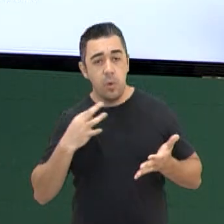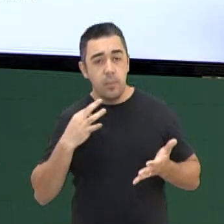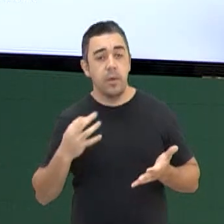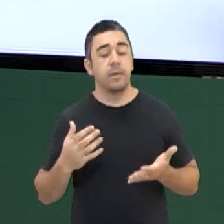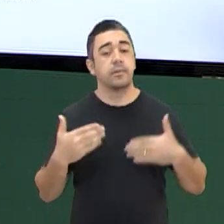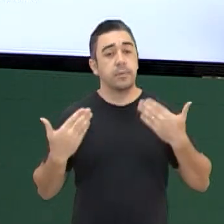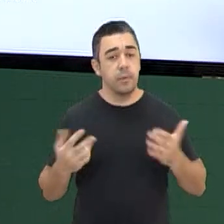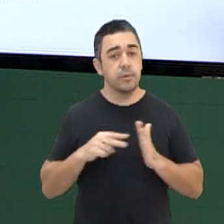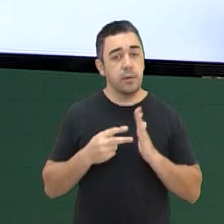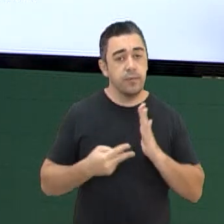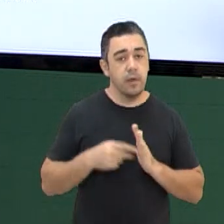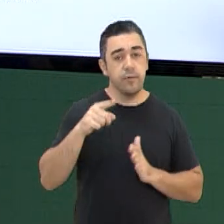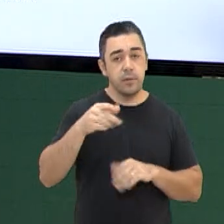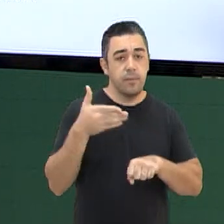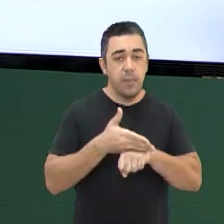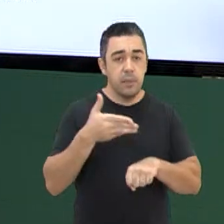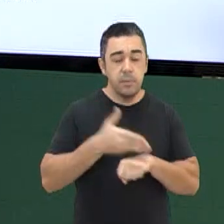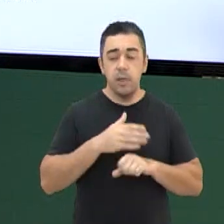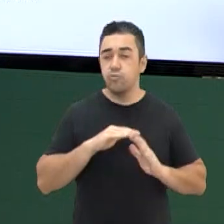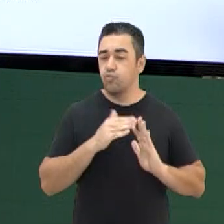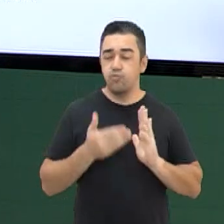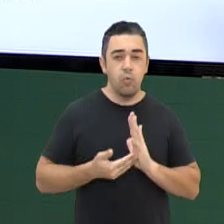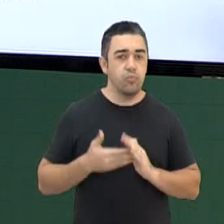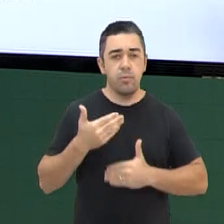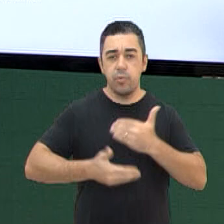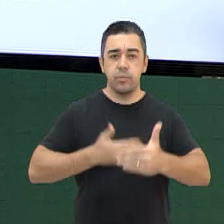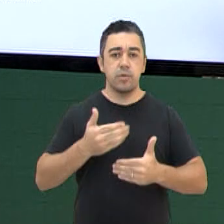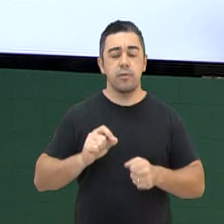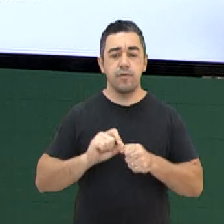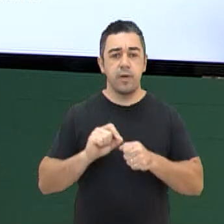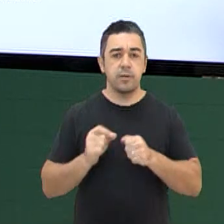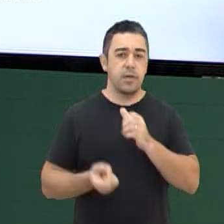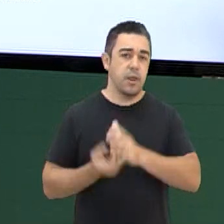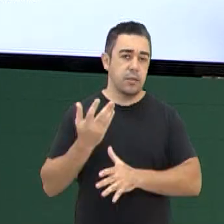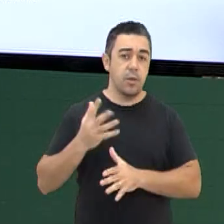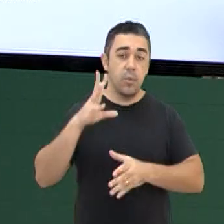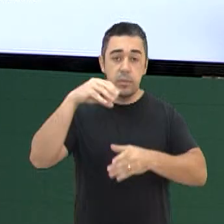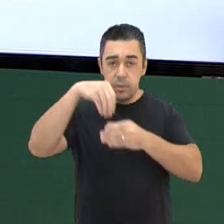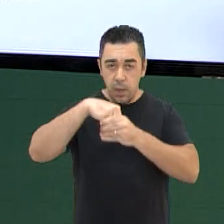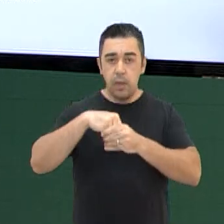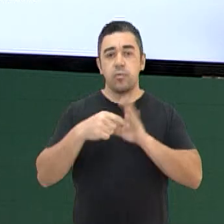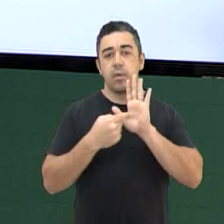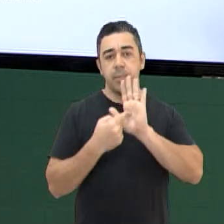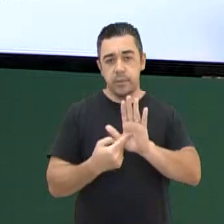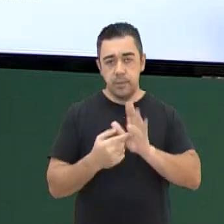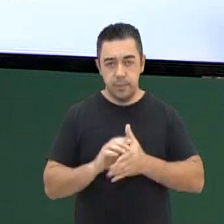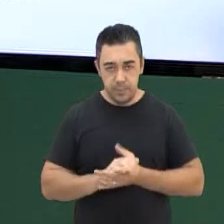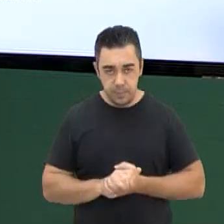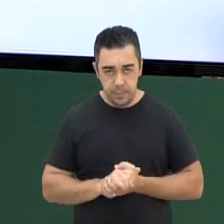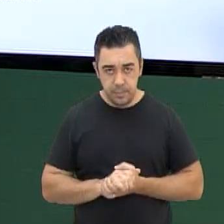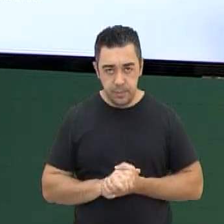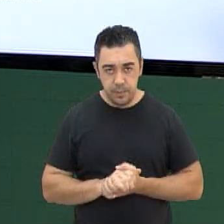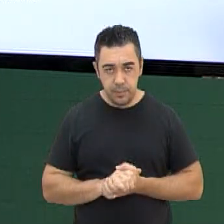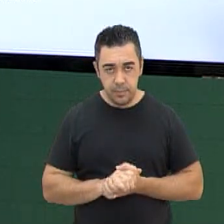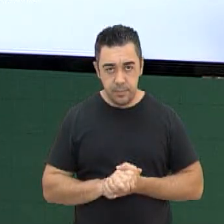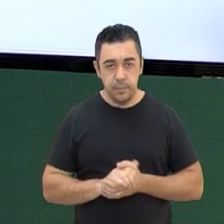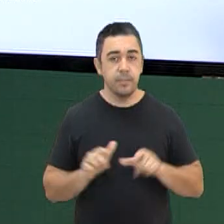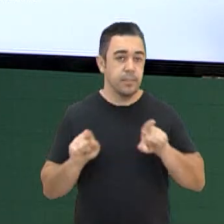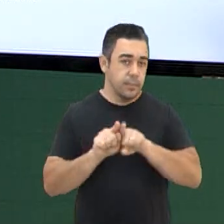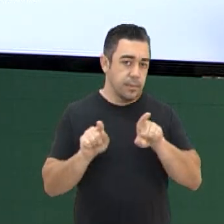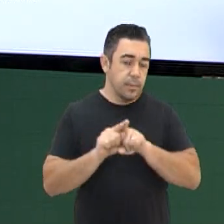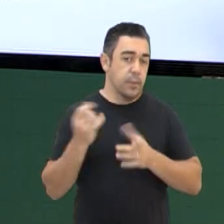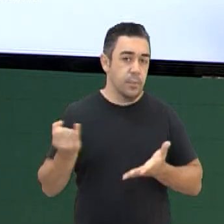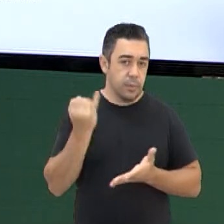ou seja, vocês vão participar de todo o processo de criação dentro daquela apresentação. Além disso,